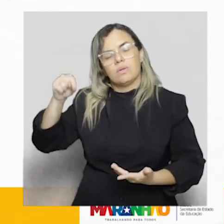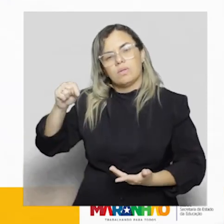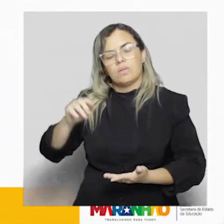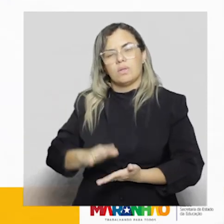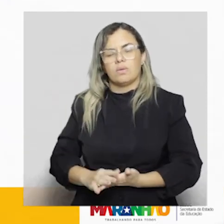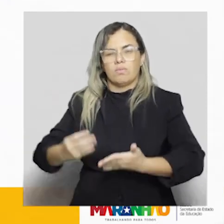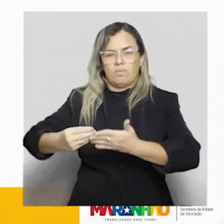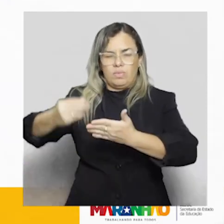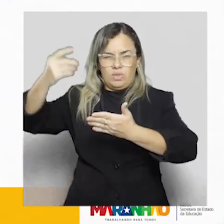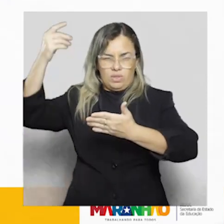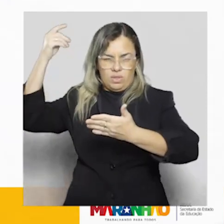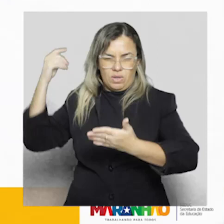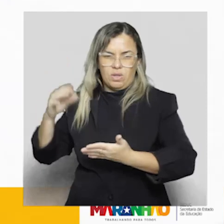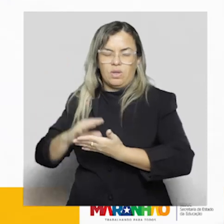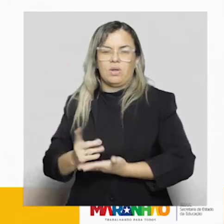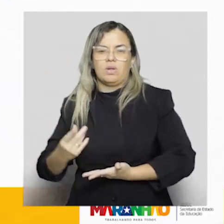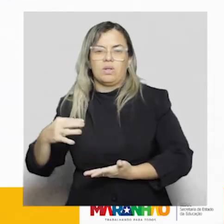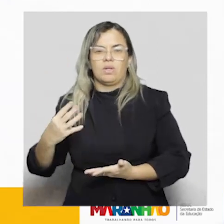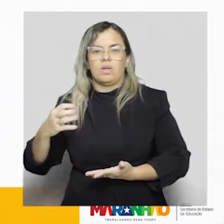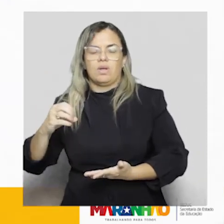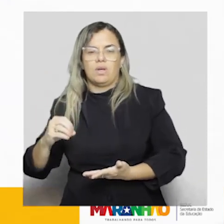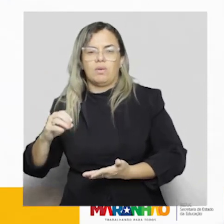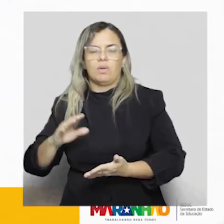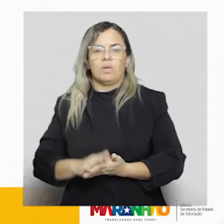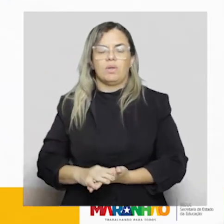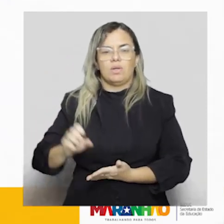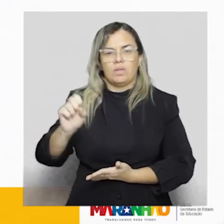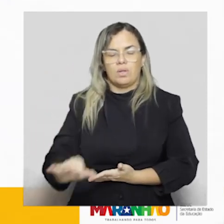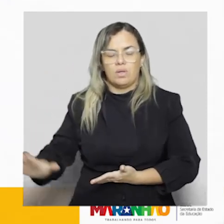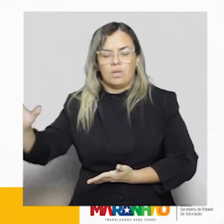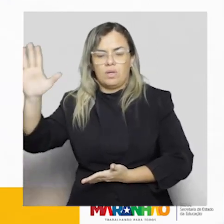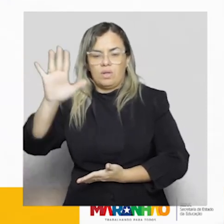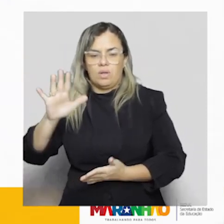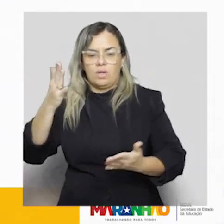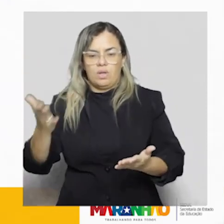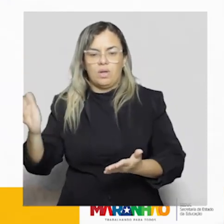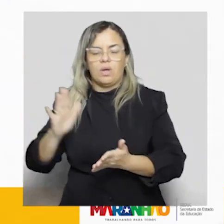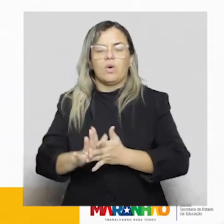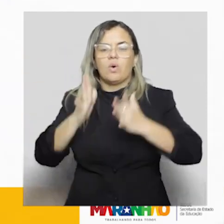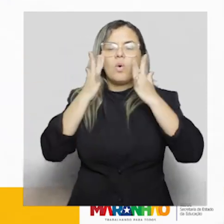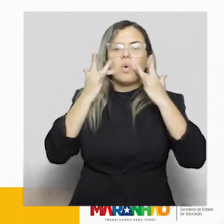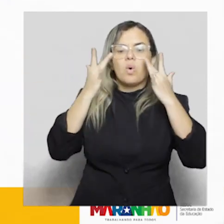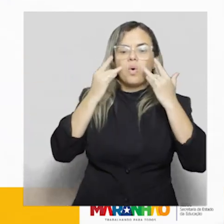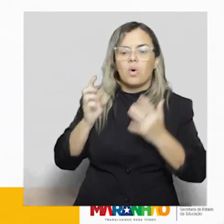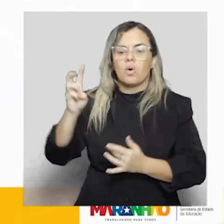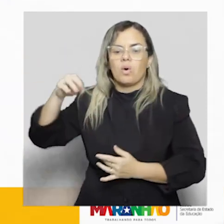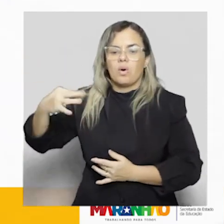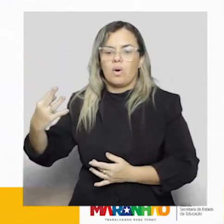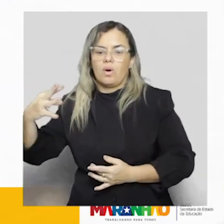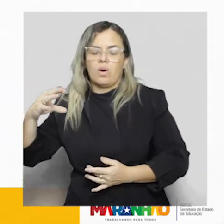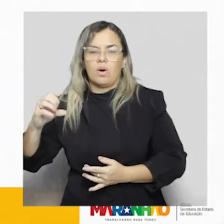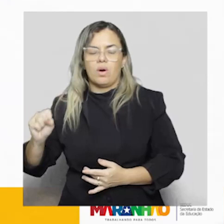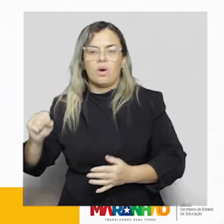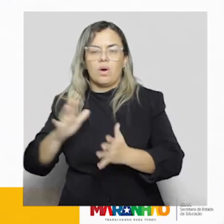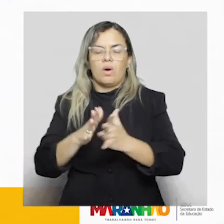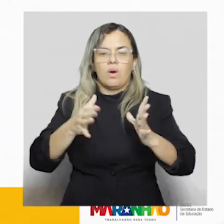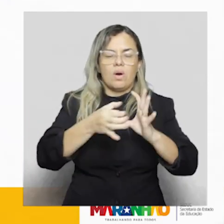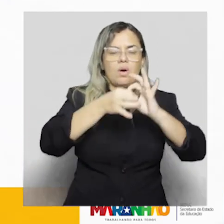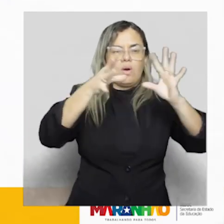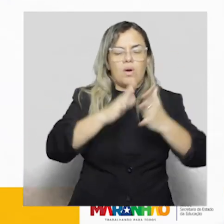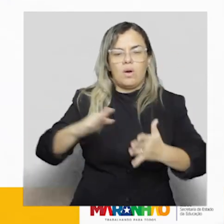o dadaísmo, lá nas vanguardas europeias, e o Cildo Meirelles se apropria disso para poder falar sobre liberdade, falar sobre